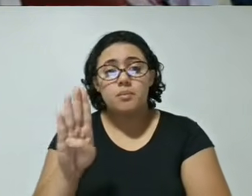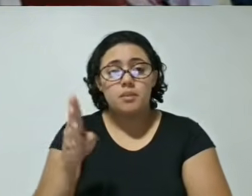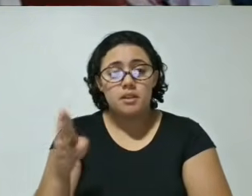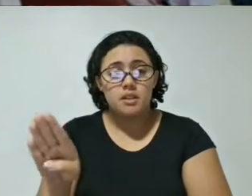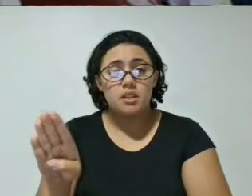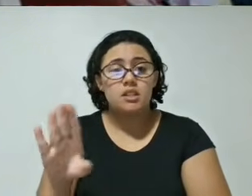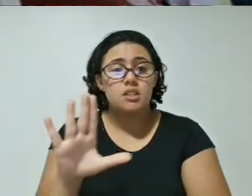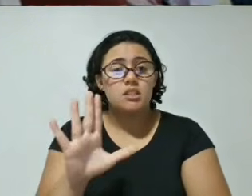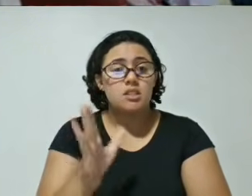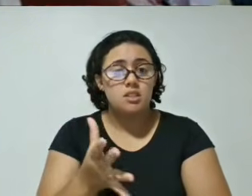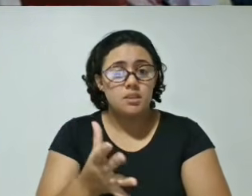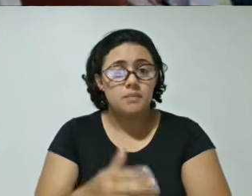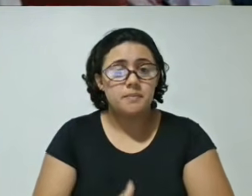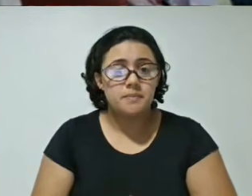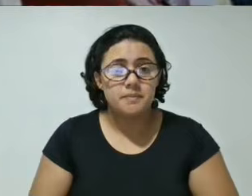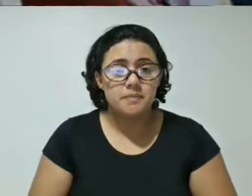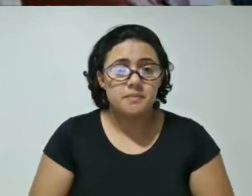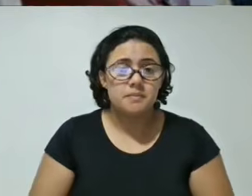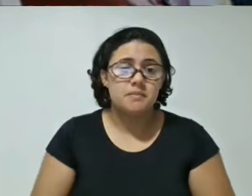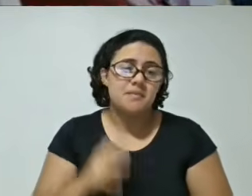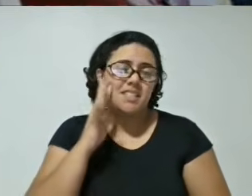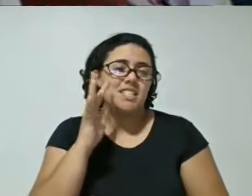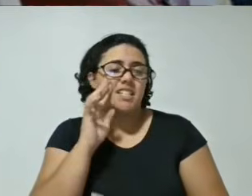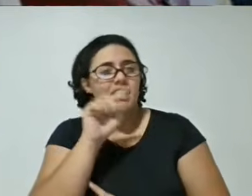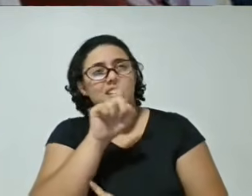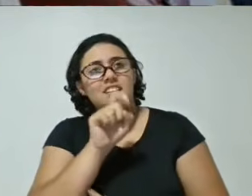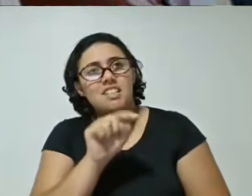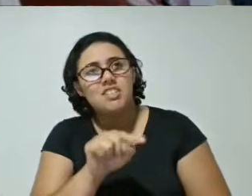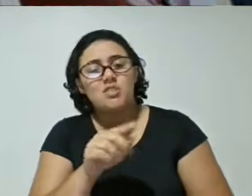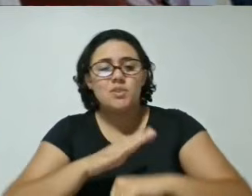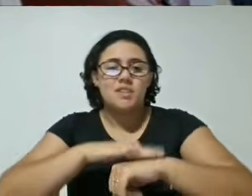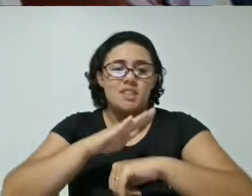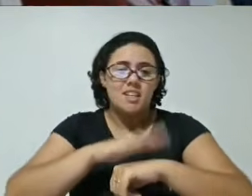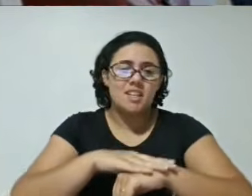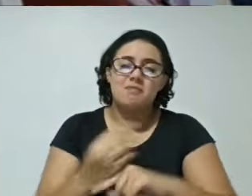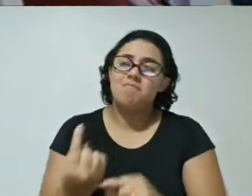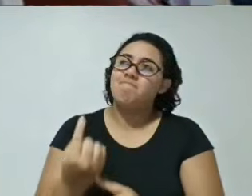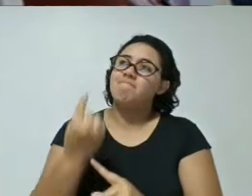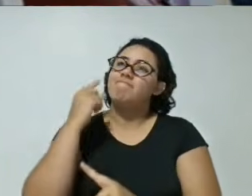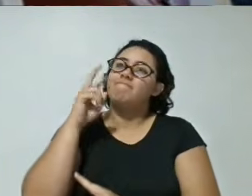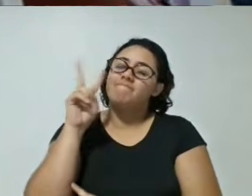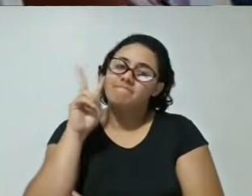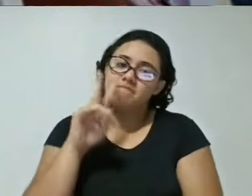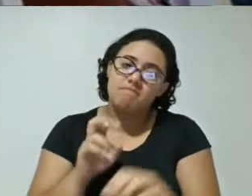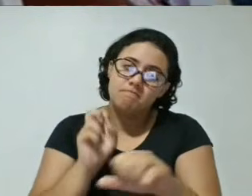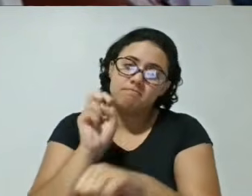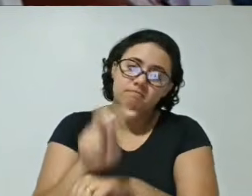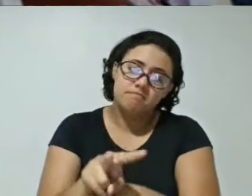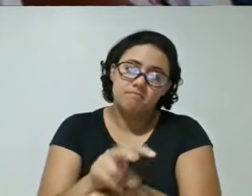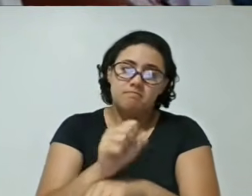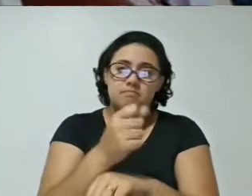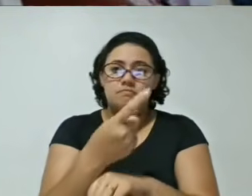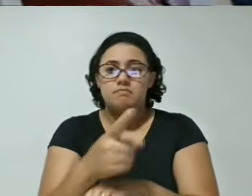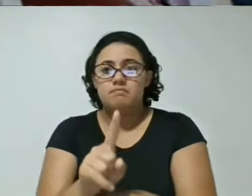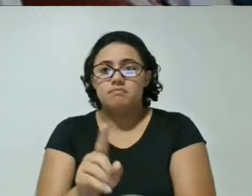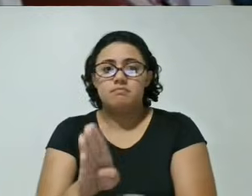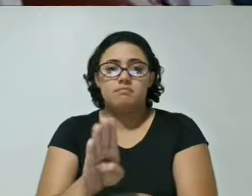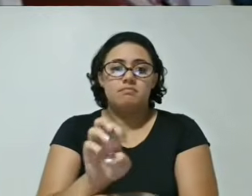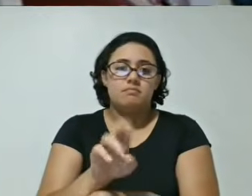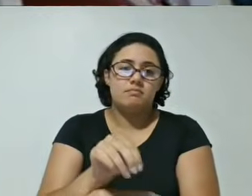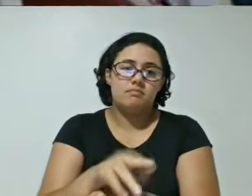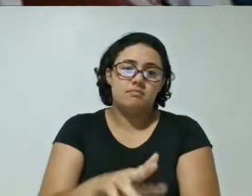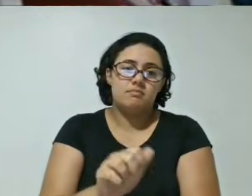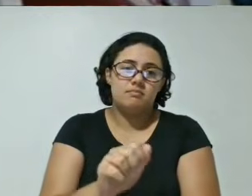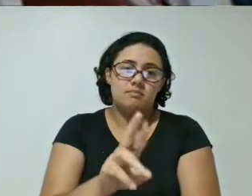pensando na questão do tempo, né, do tanto que, né, a gente entrando no São Bernardo outro dia, eu já tenho 15 anos